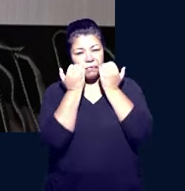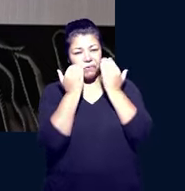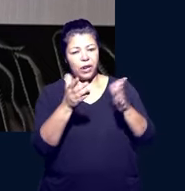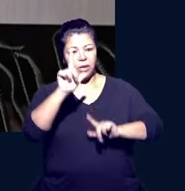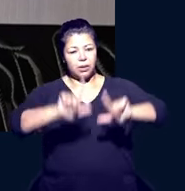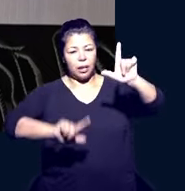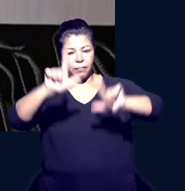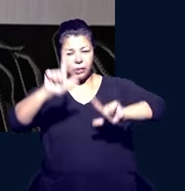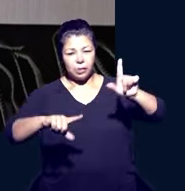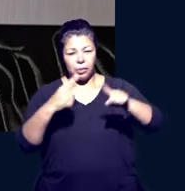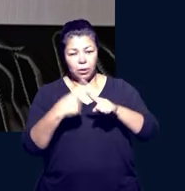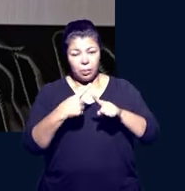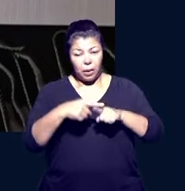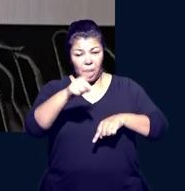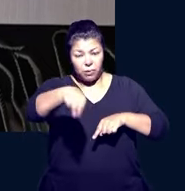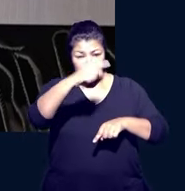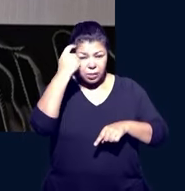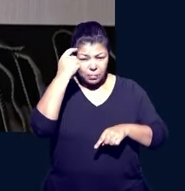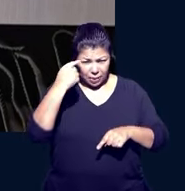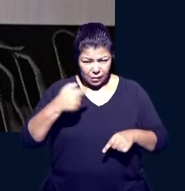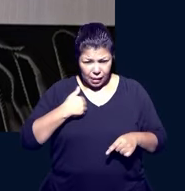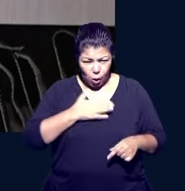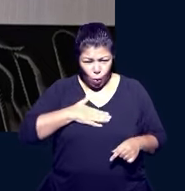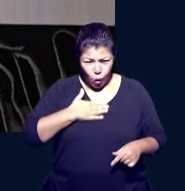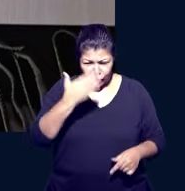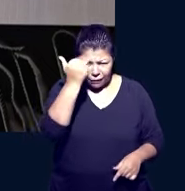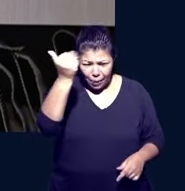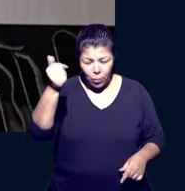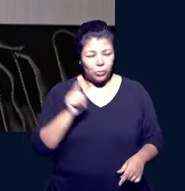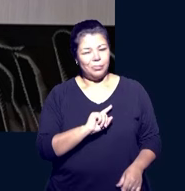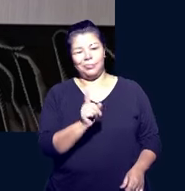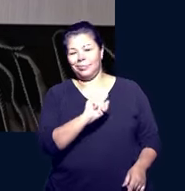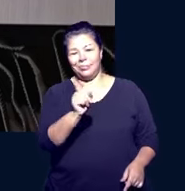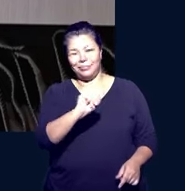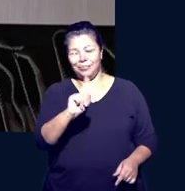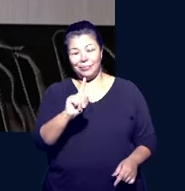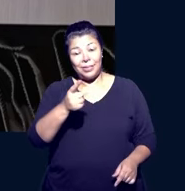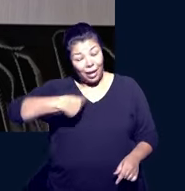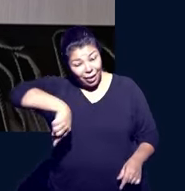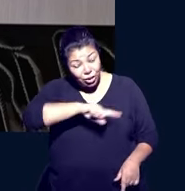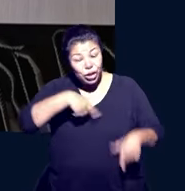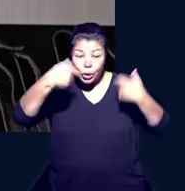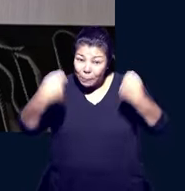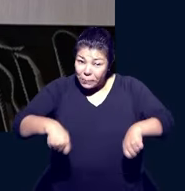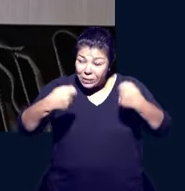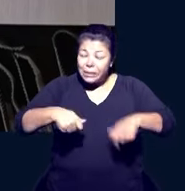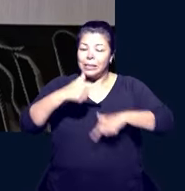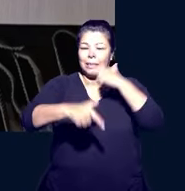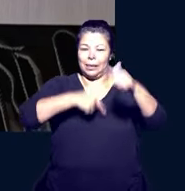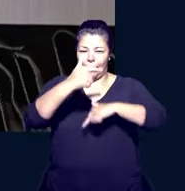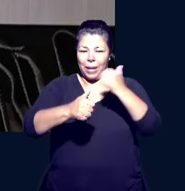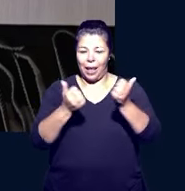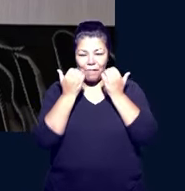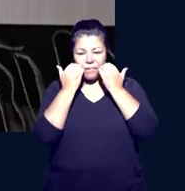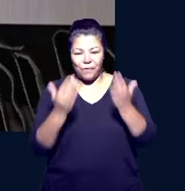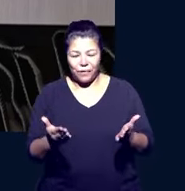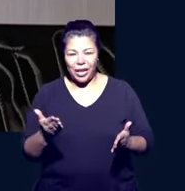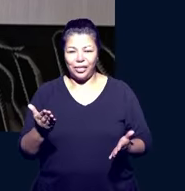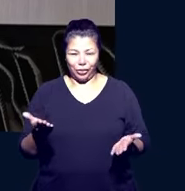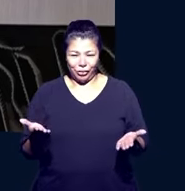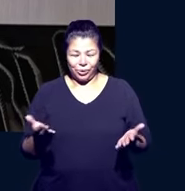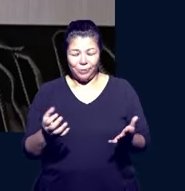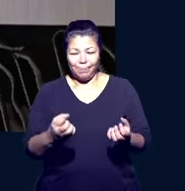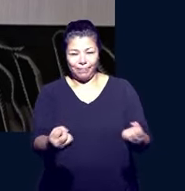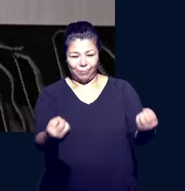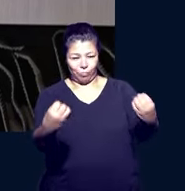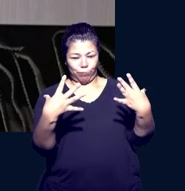gostam muito de holofo não gosto não a gente trabalha na frente dos holofotes é o único emprego no mundo que você diz em casa que foi trabalhar sua